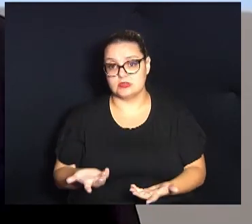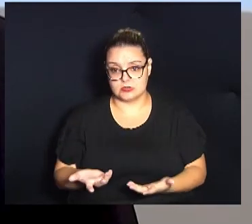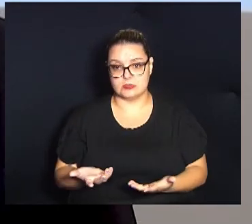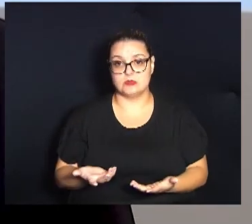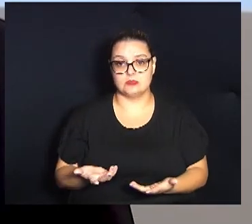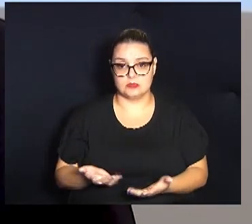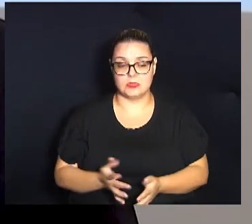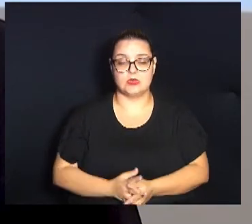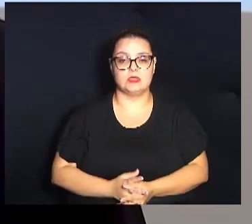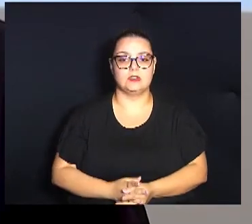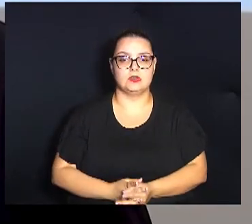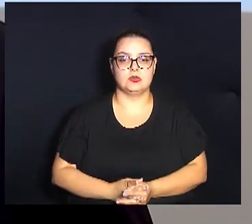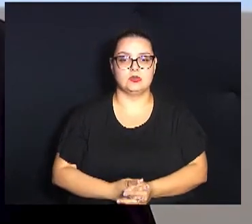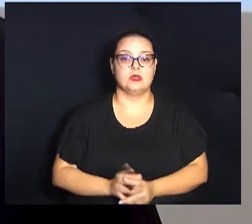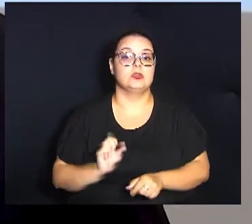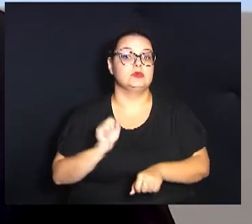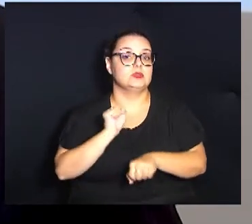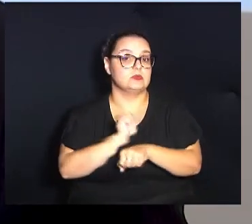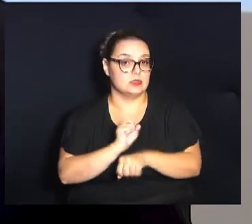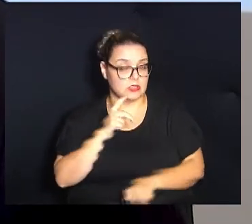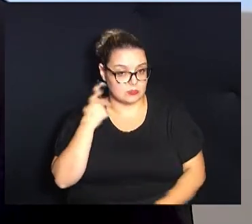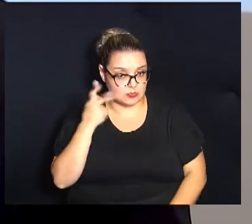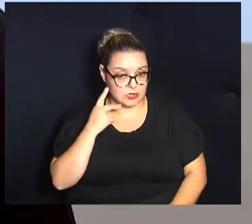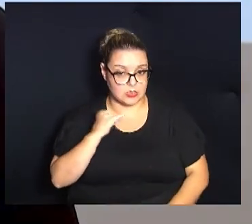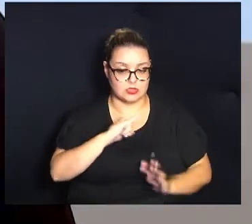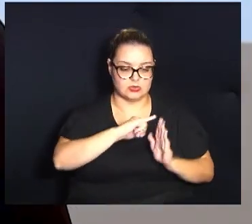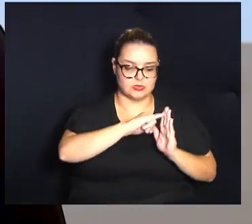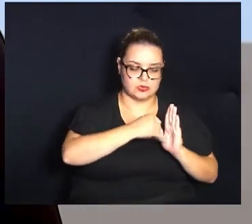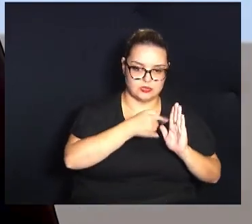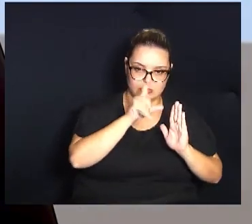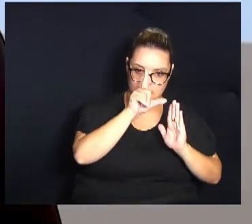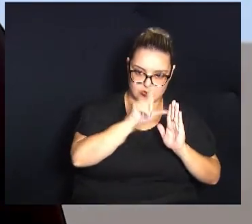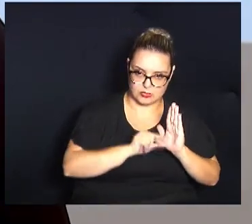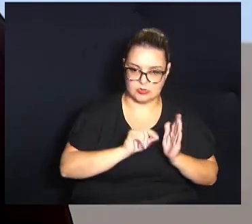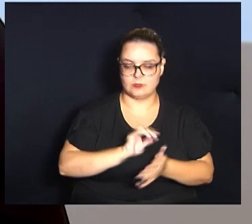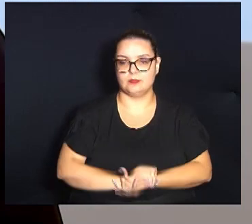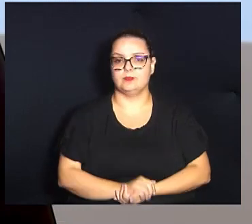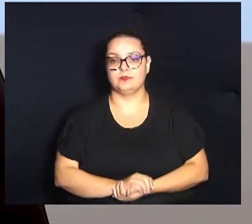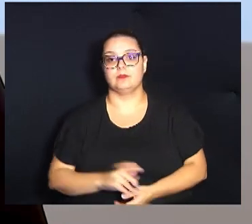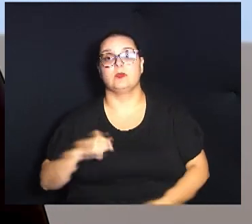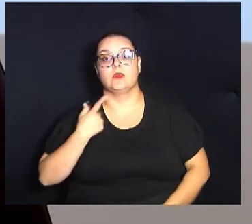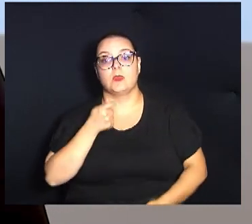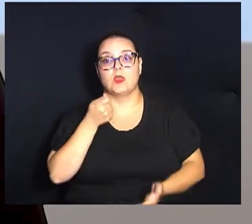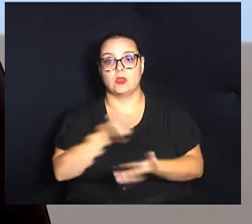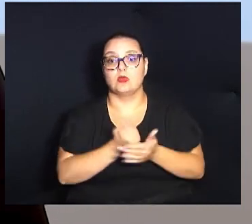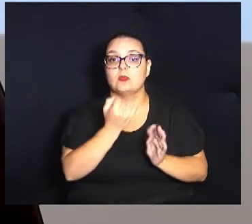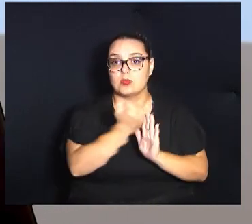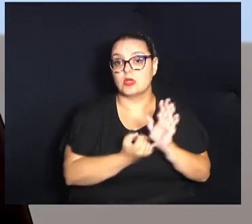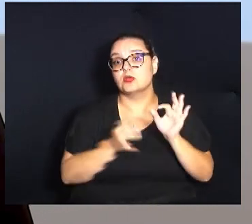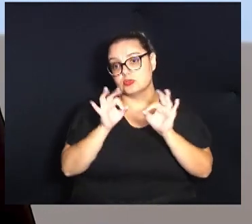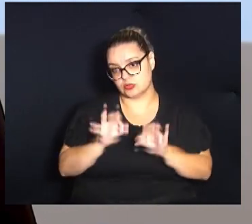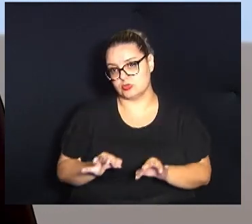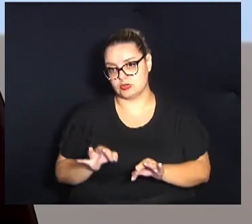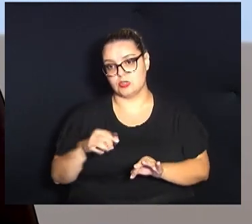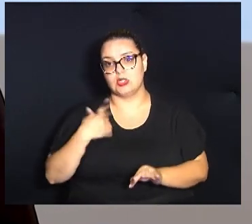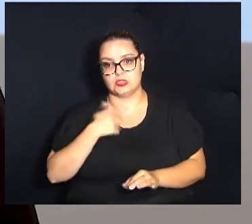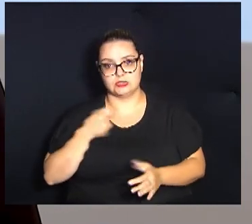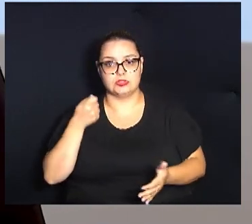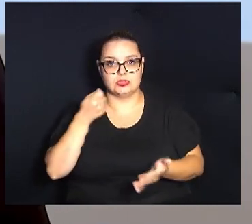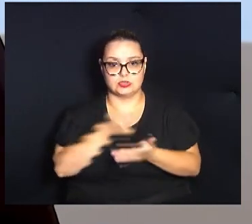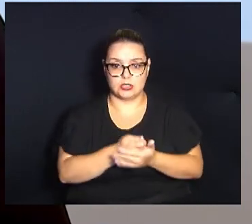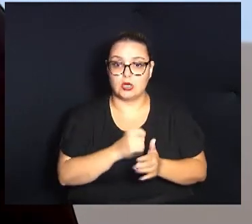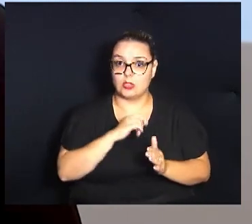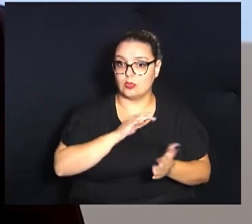aguardando uma política de juros mais baixa. A gente gosta de pagar imposto justo, a gente gosta de pagar o custo